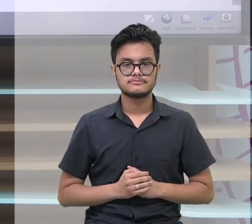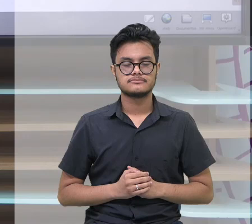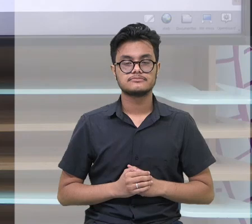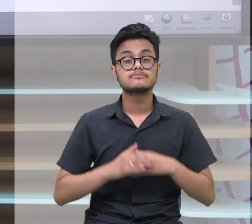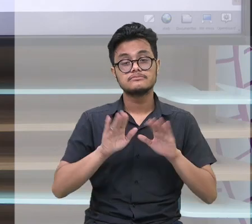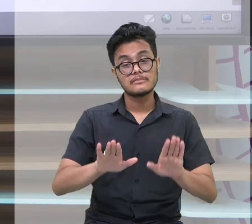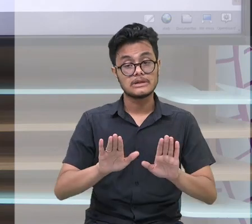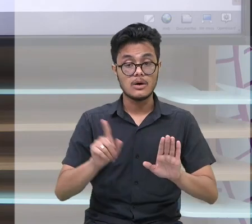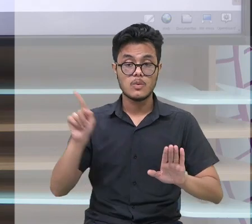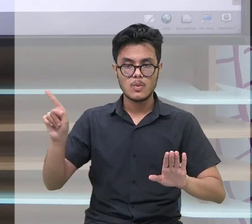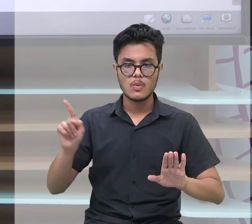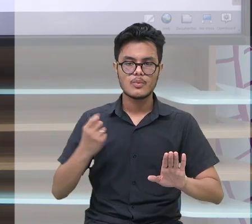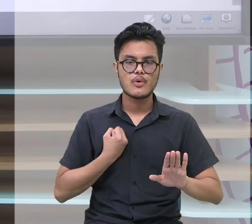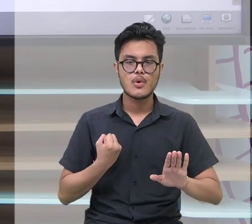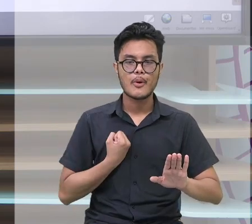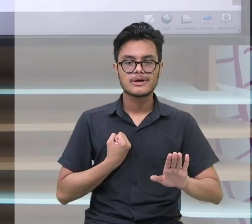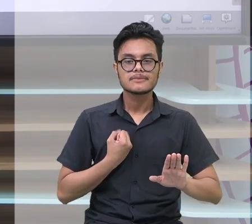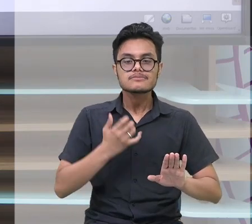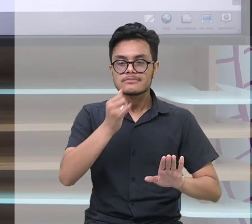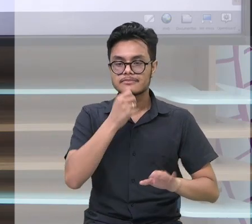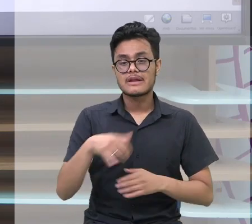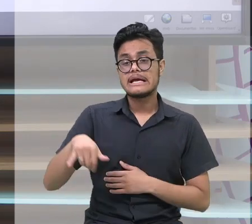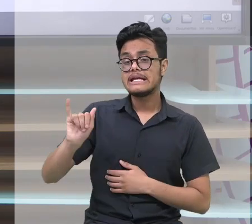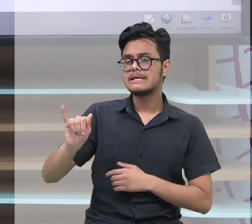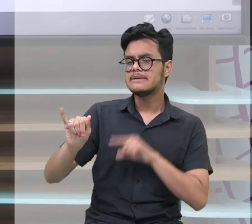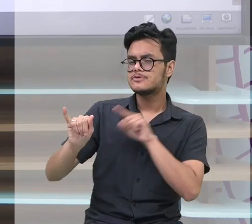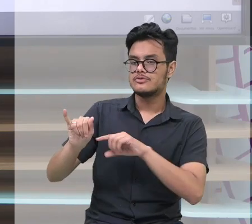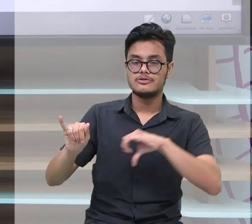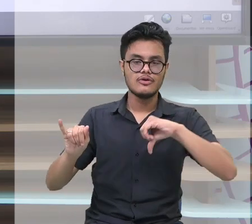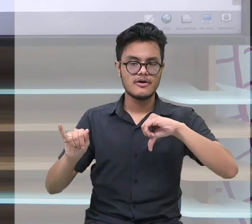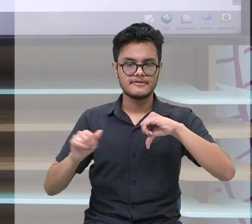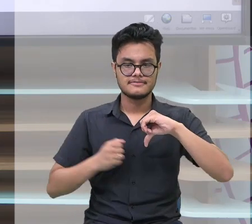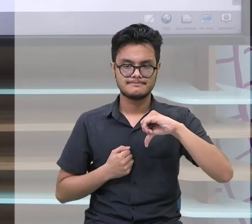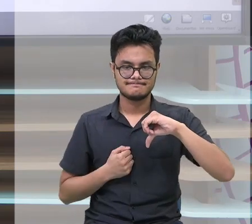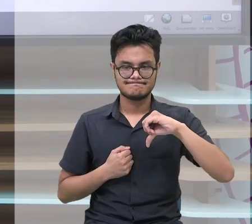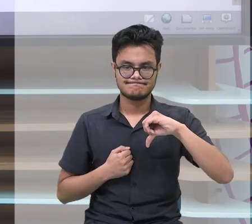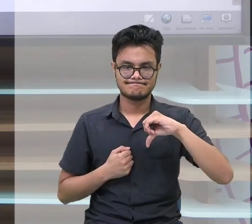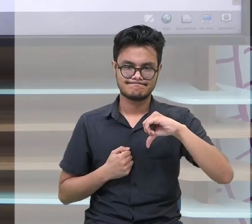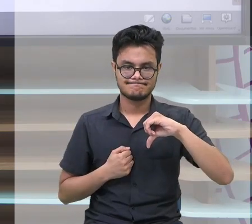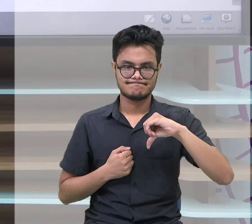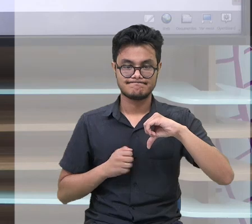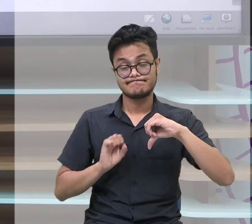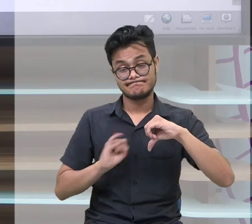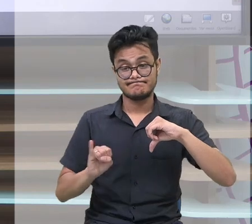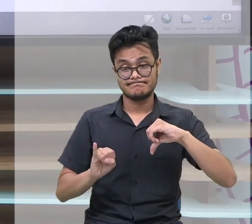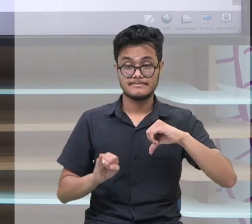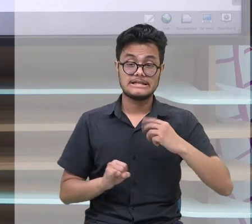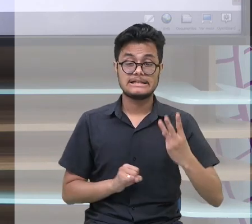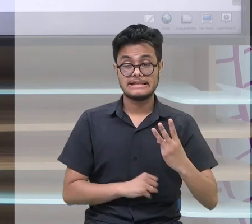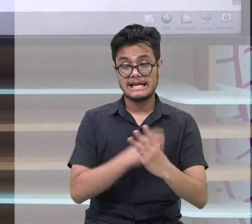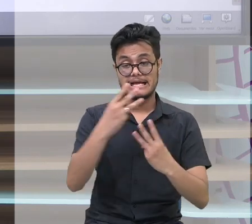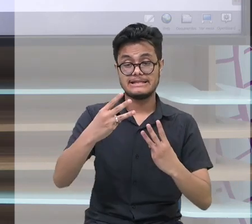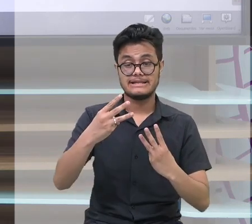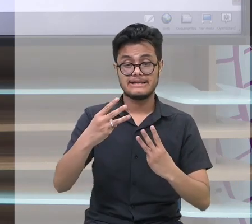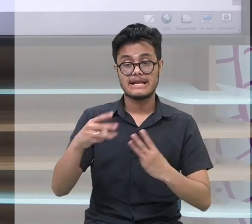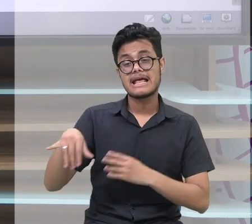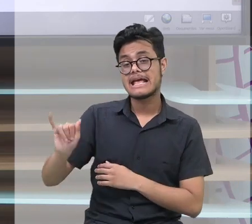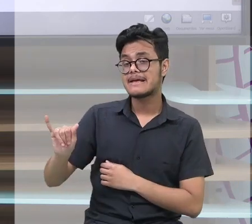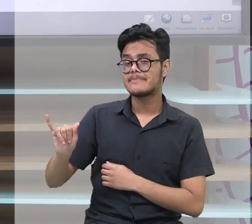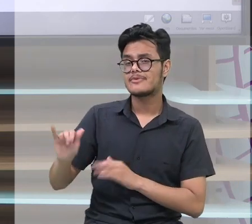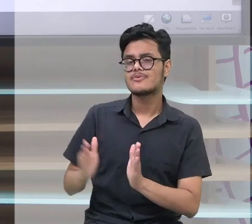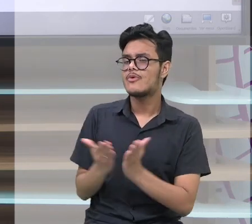O resultado aqui de y será igual a 9. Para x igual a 3, o resultado para